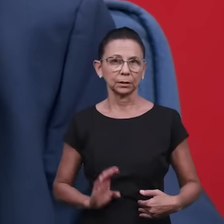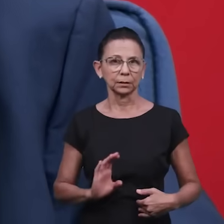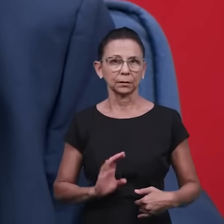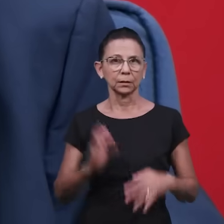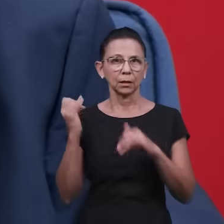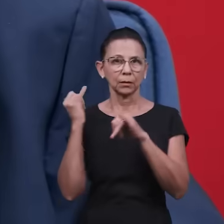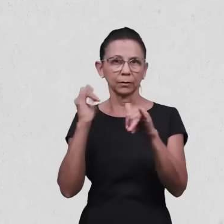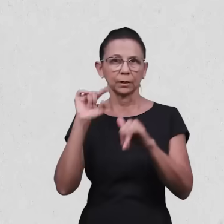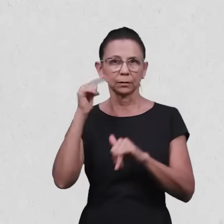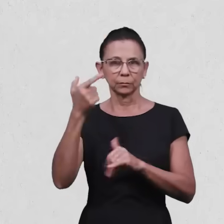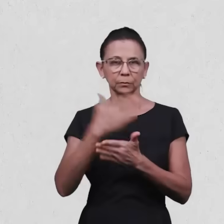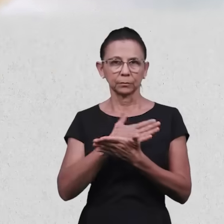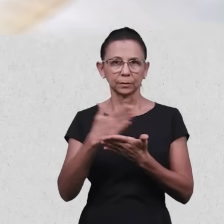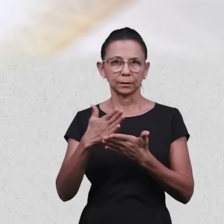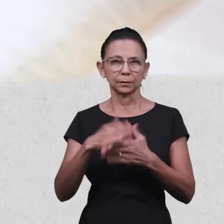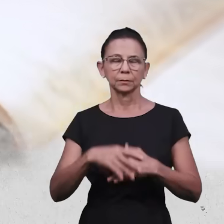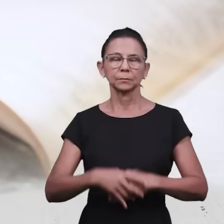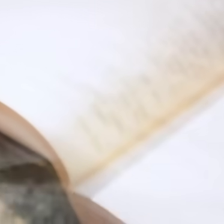depois da vinheta.